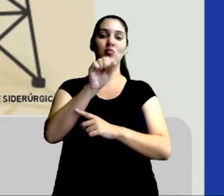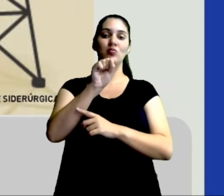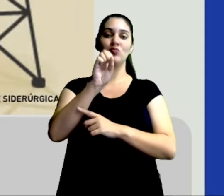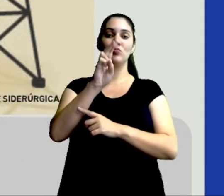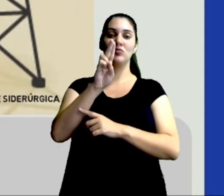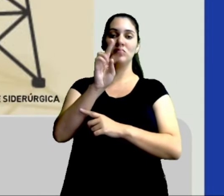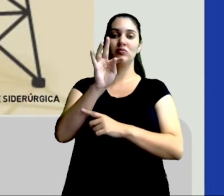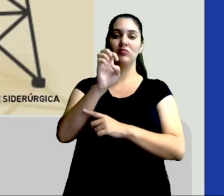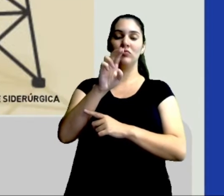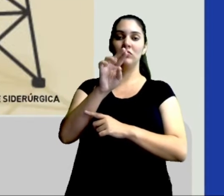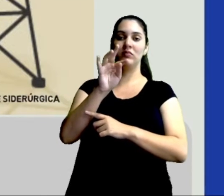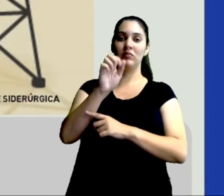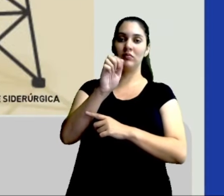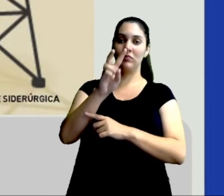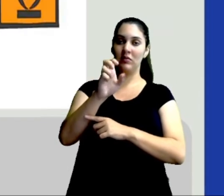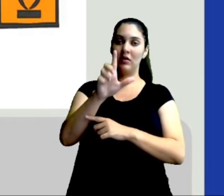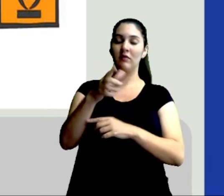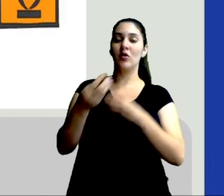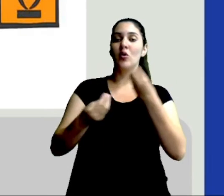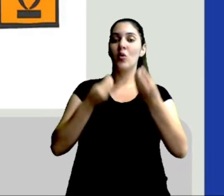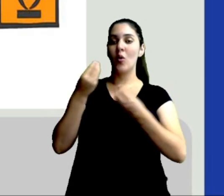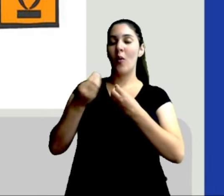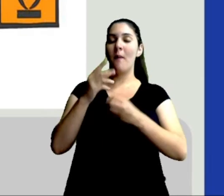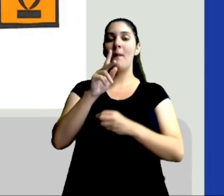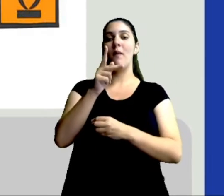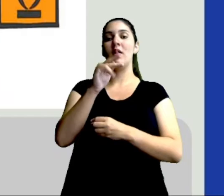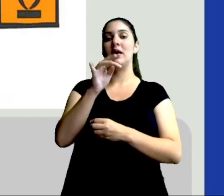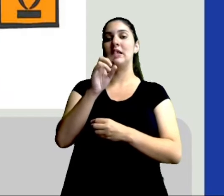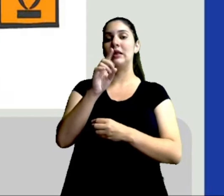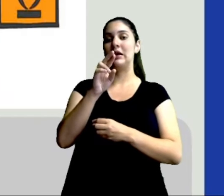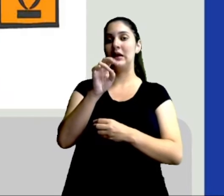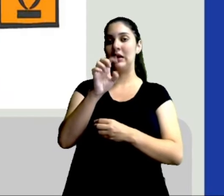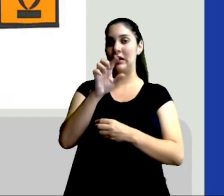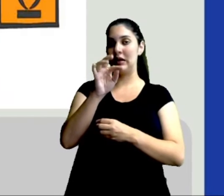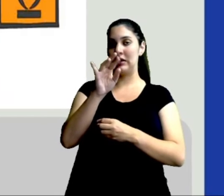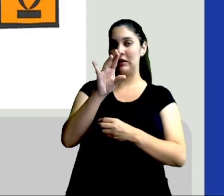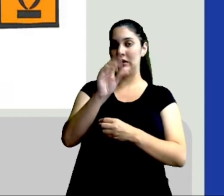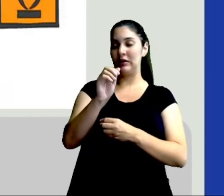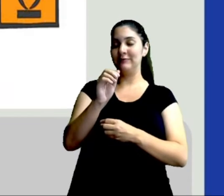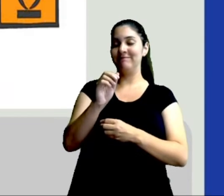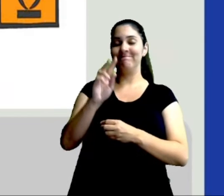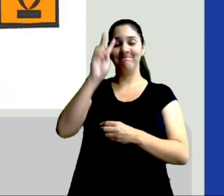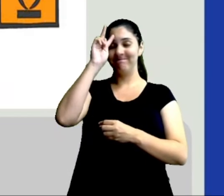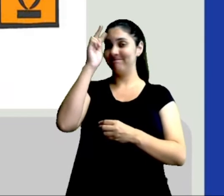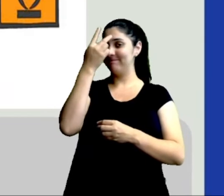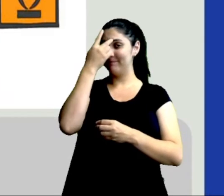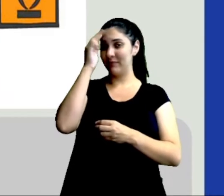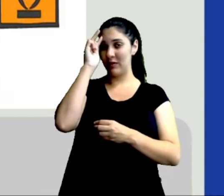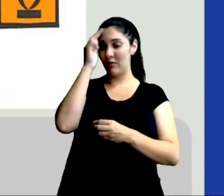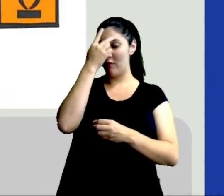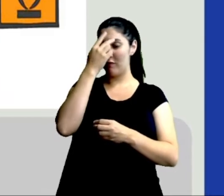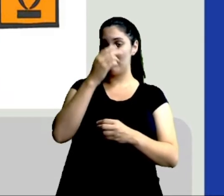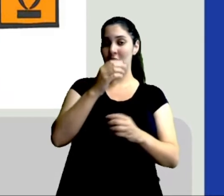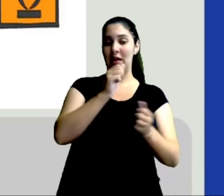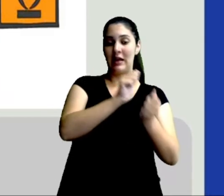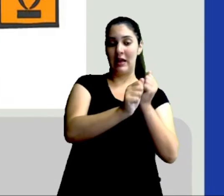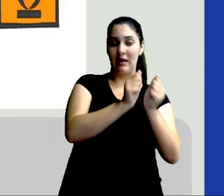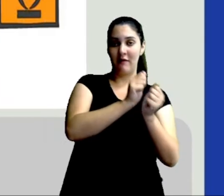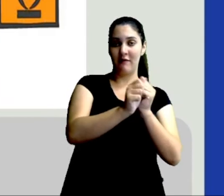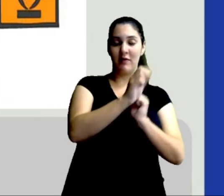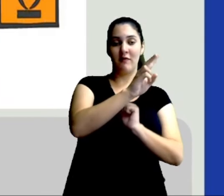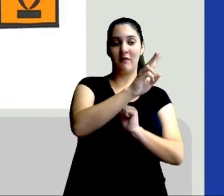né? Como no caso das hidroelétricas. Não confunda carvão vegetal